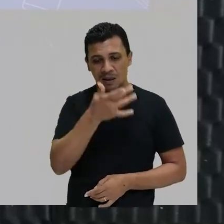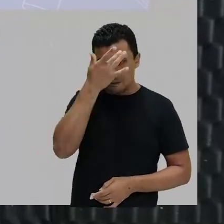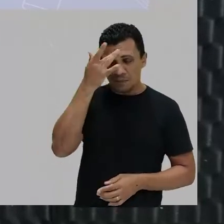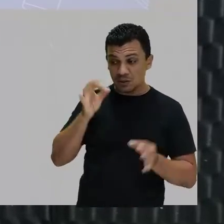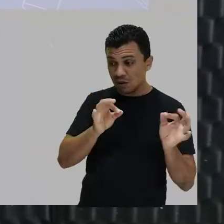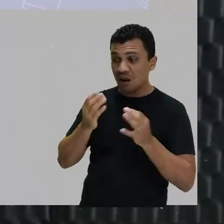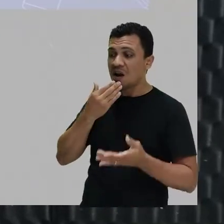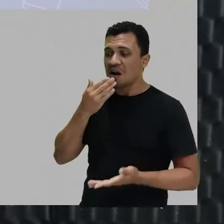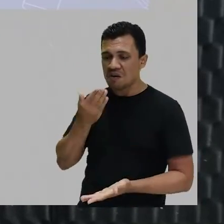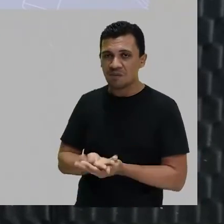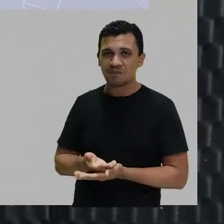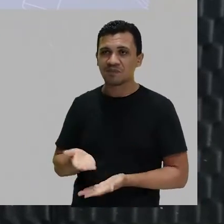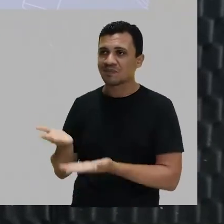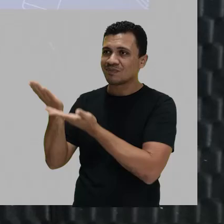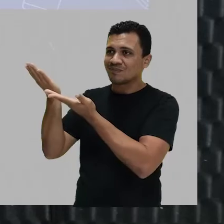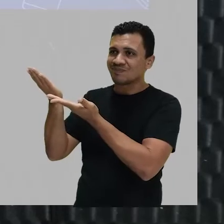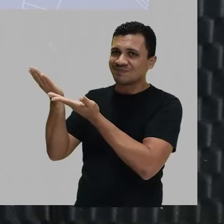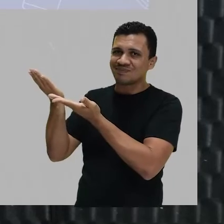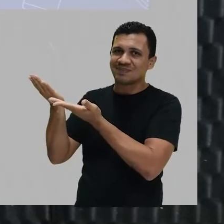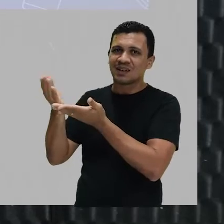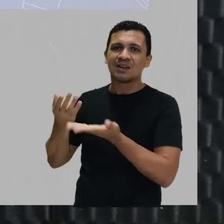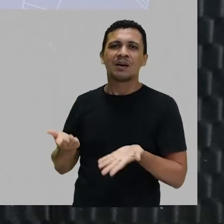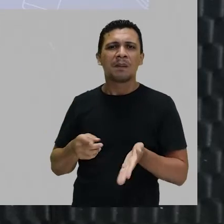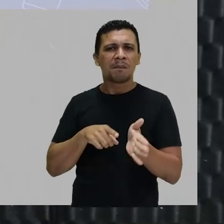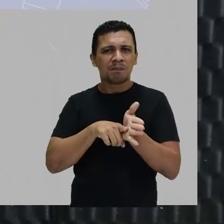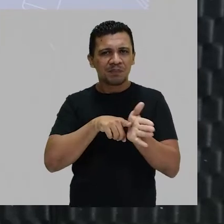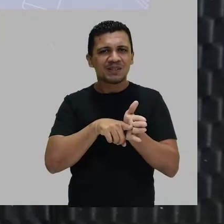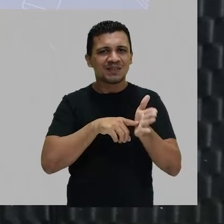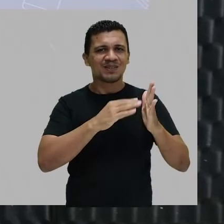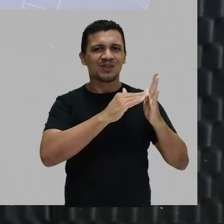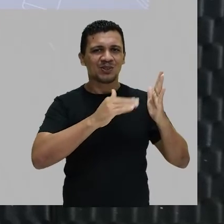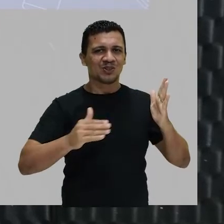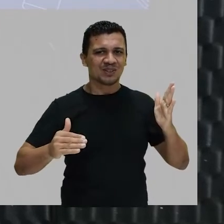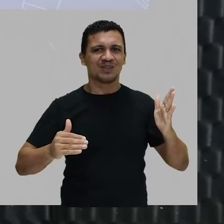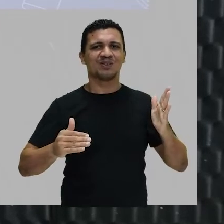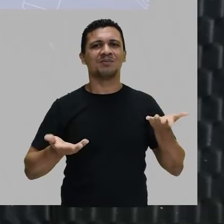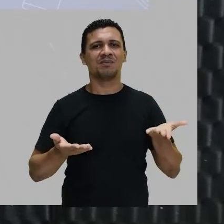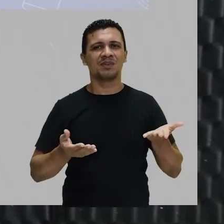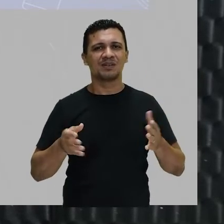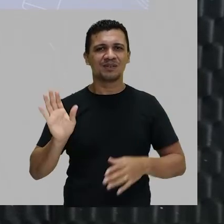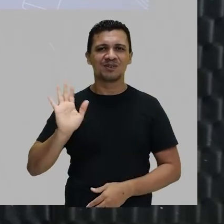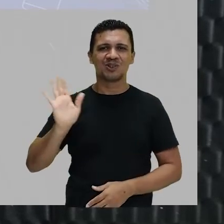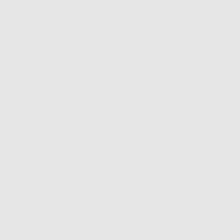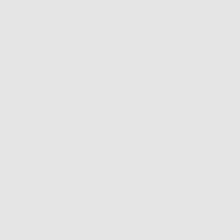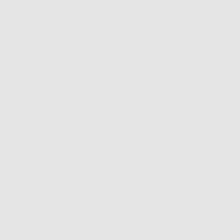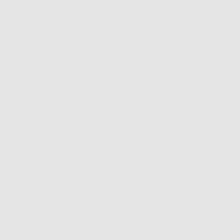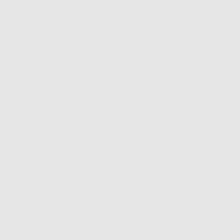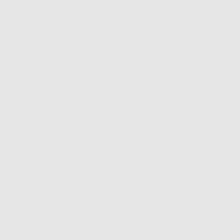vocês com a figura do César e pesquisa sobre estéticas teatrais. Um abraço. Fui.